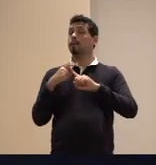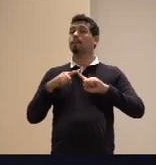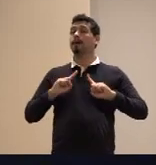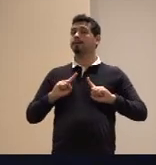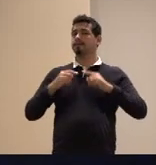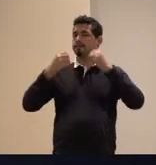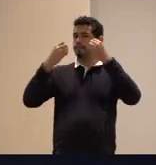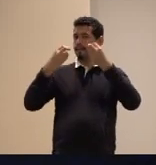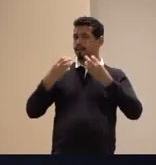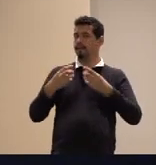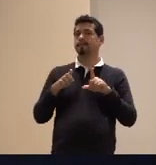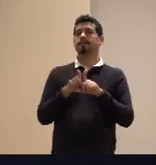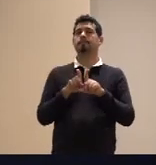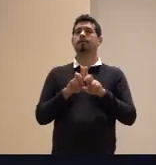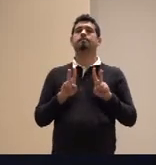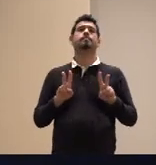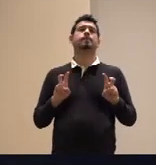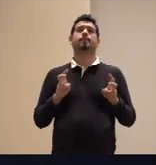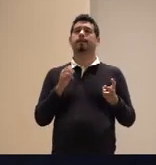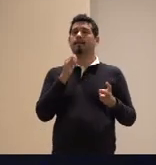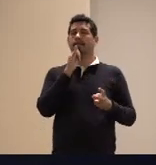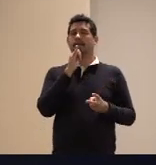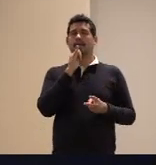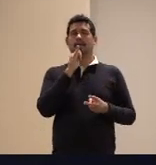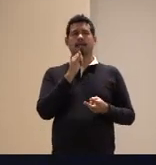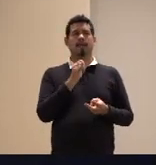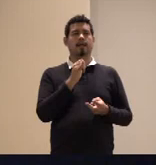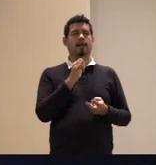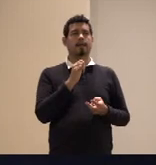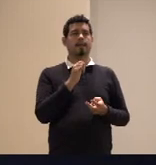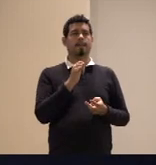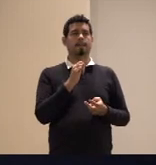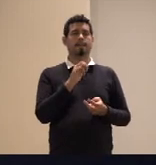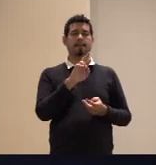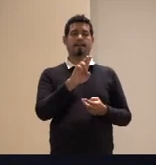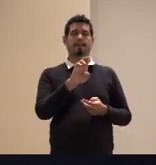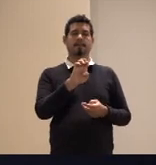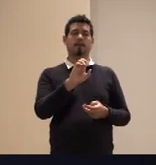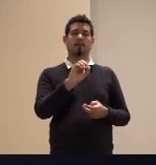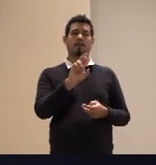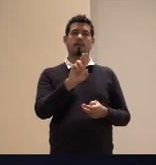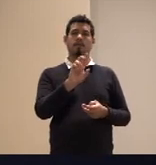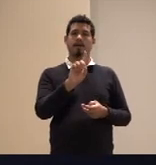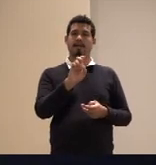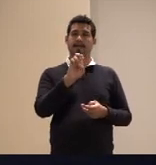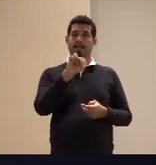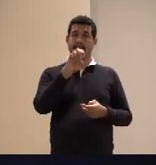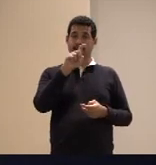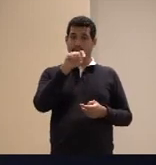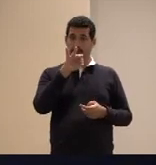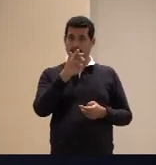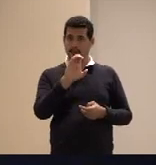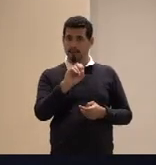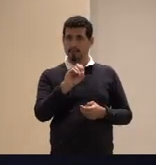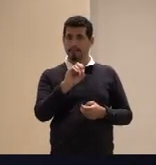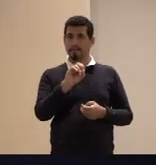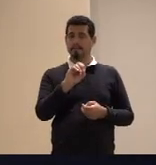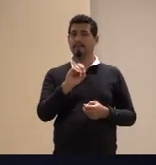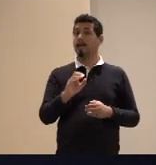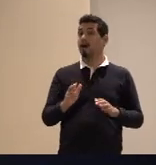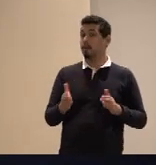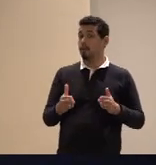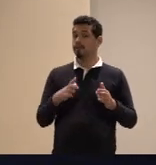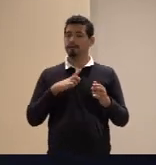né, Vânia, sobre, Maristela, sobre o reordenamento. Eu estou aqui nesse momento com